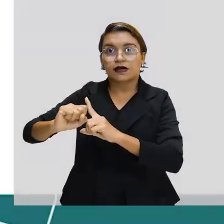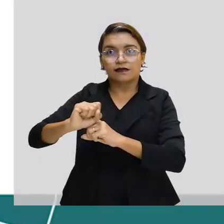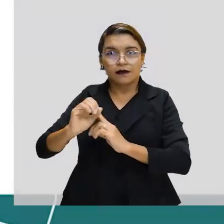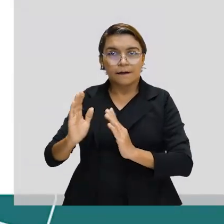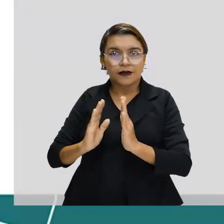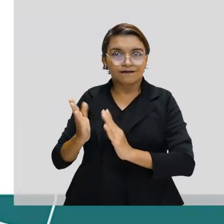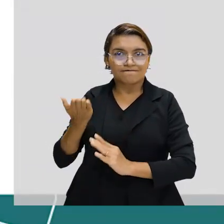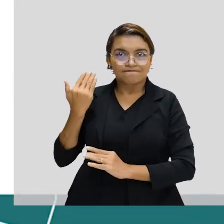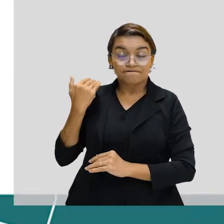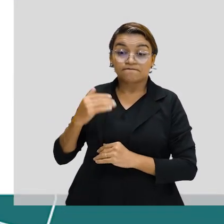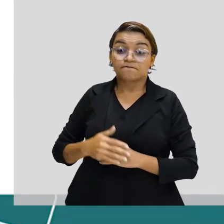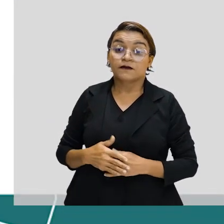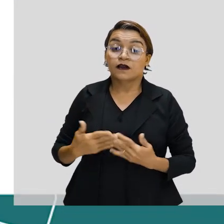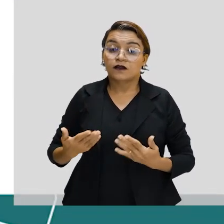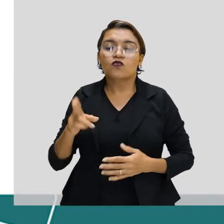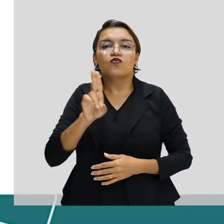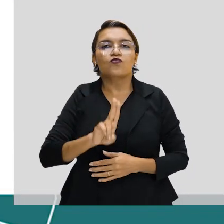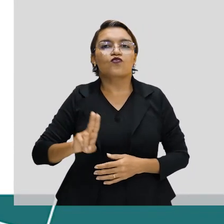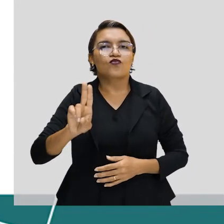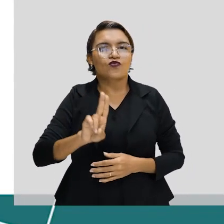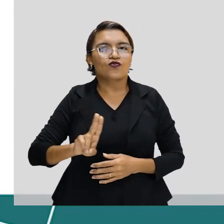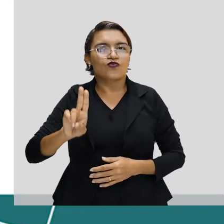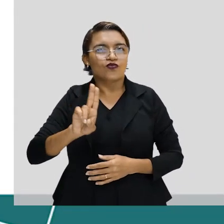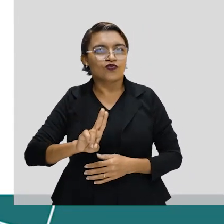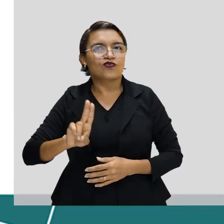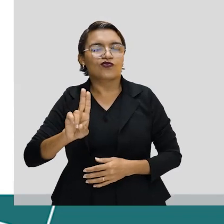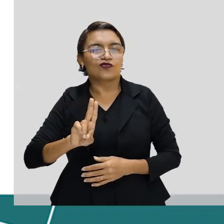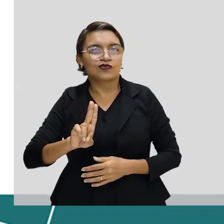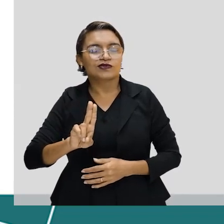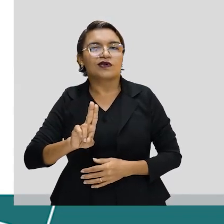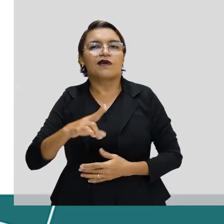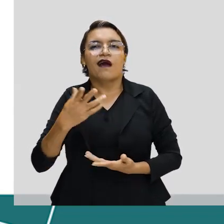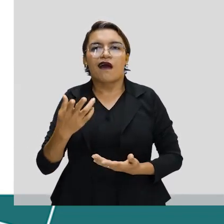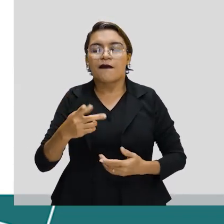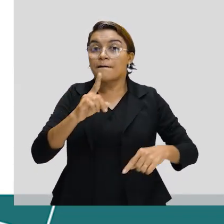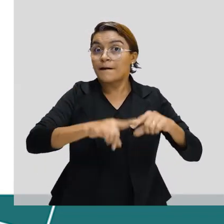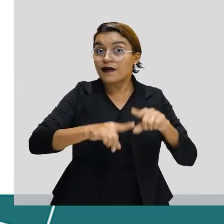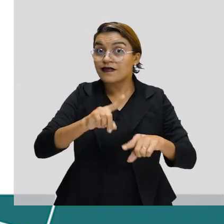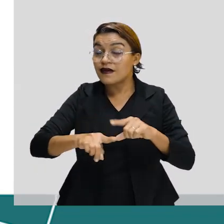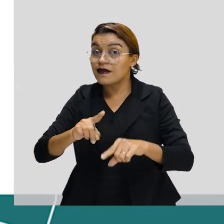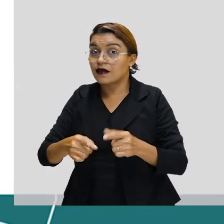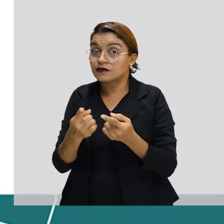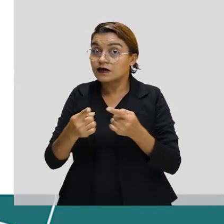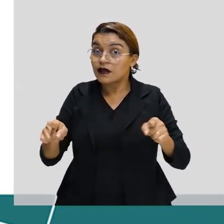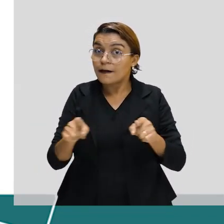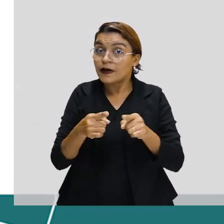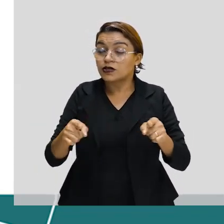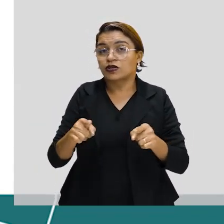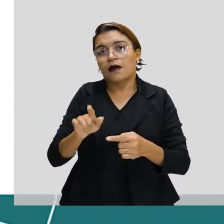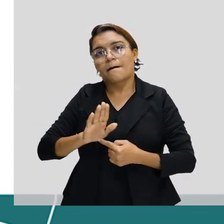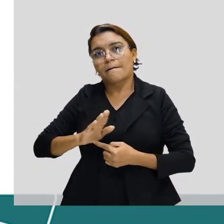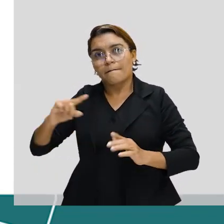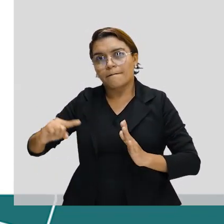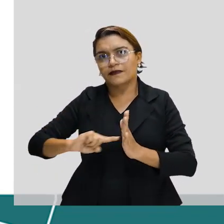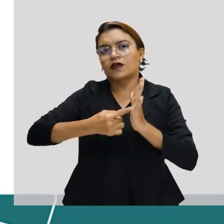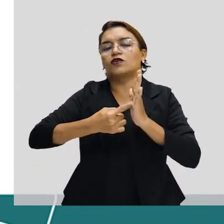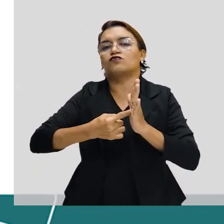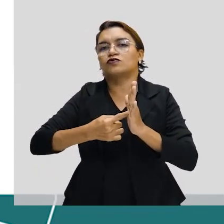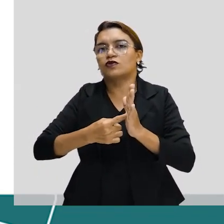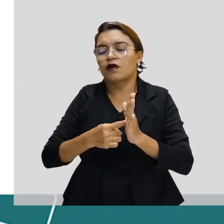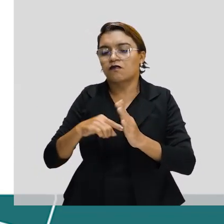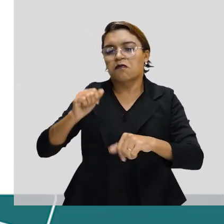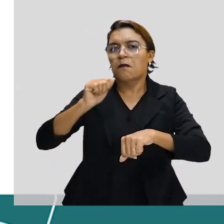época. Então, gente, eles utilizam os próprios recursos gramaticais para denunciar a situação social.